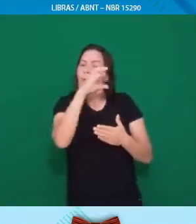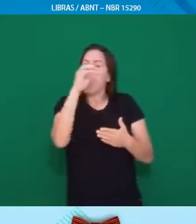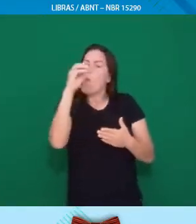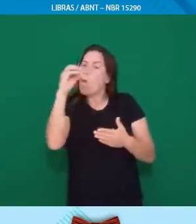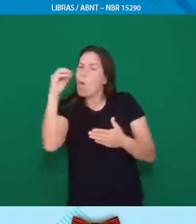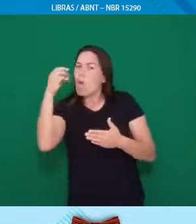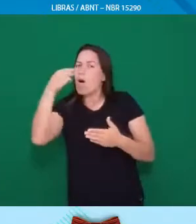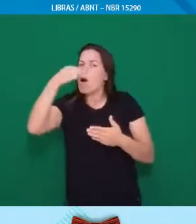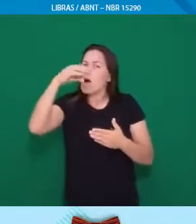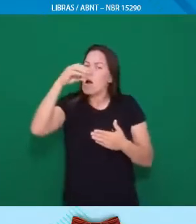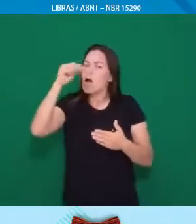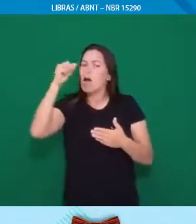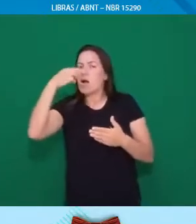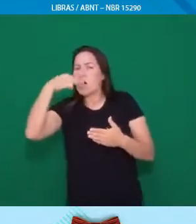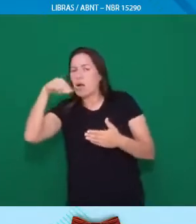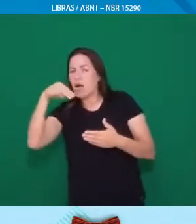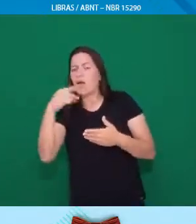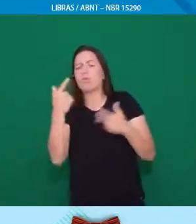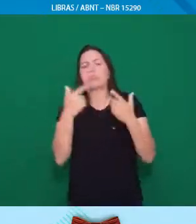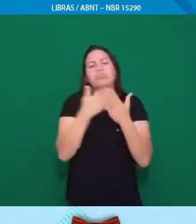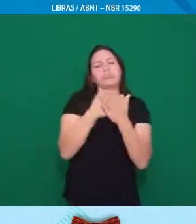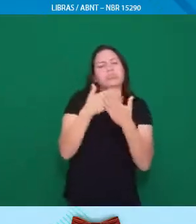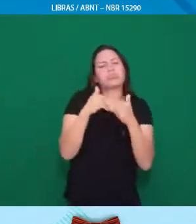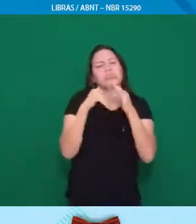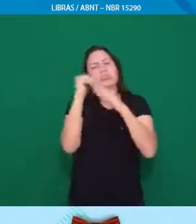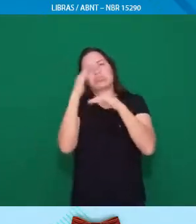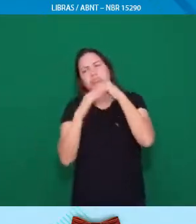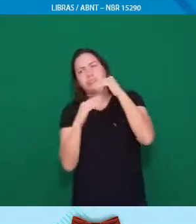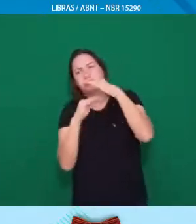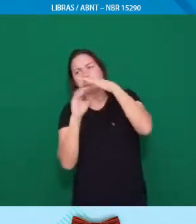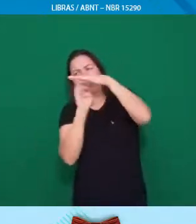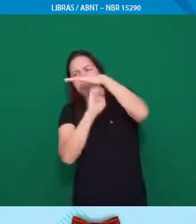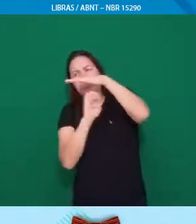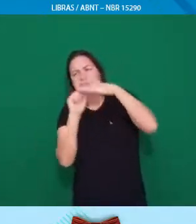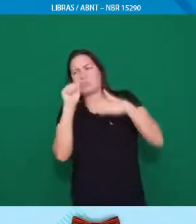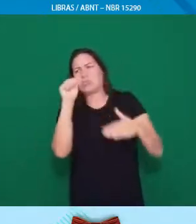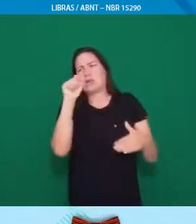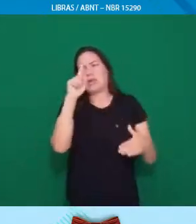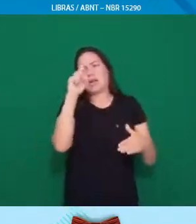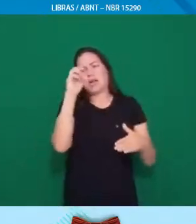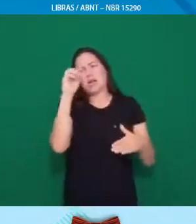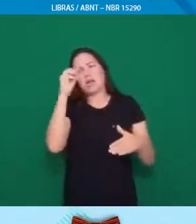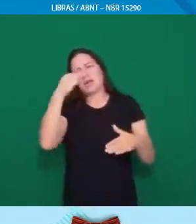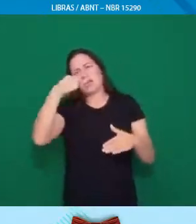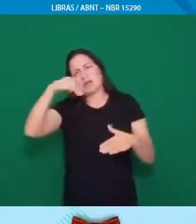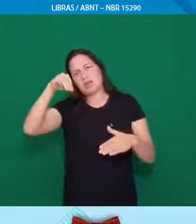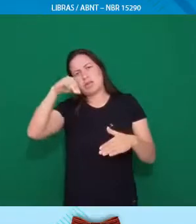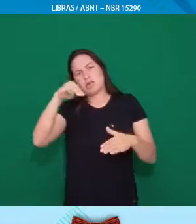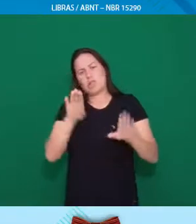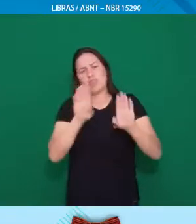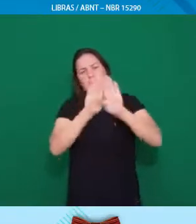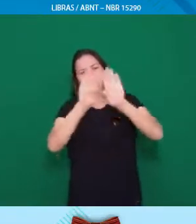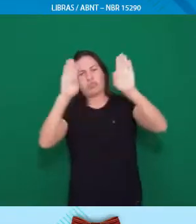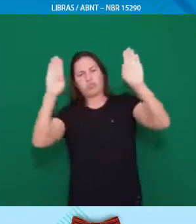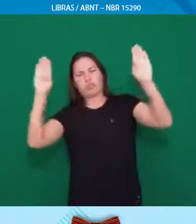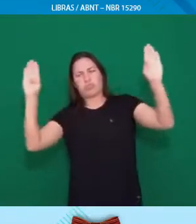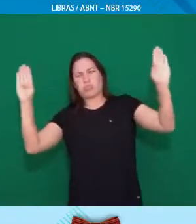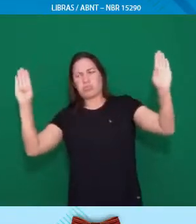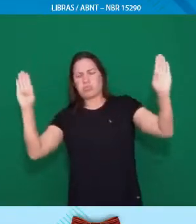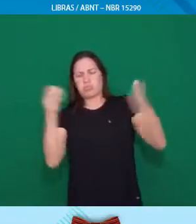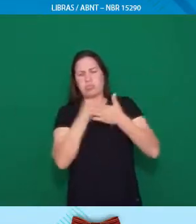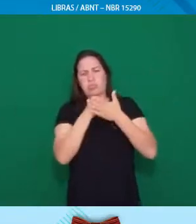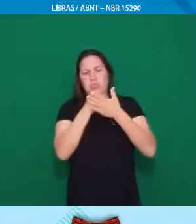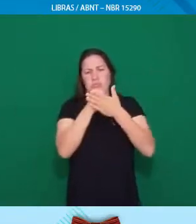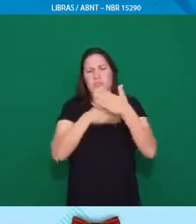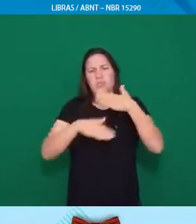a gente começou a unidade na qual o Adão Correia ajudou a deslanchar cerca para fazer